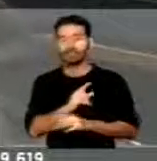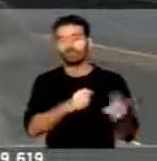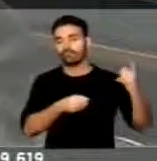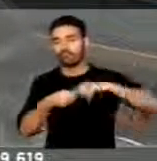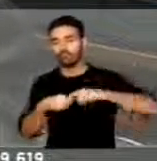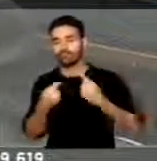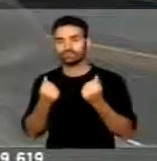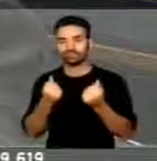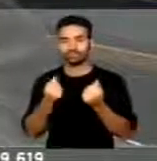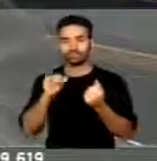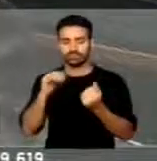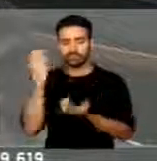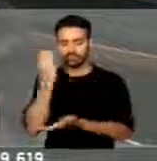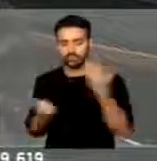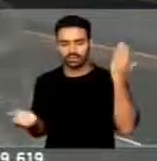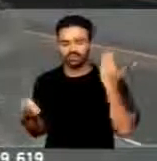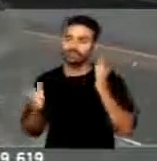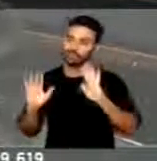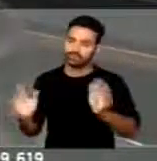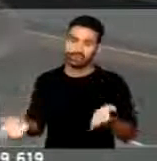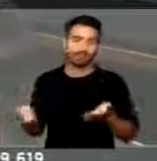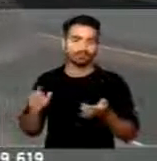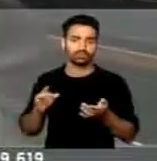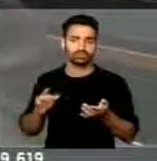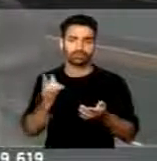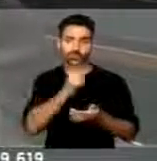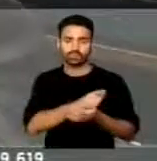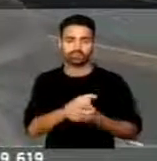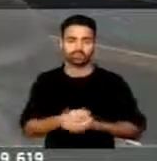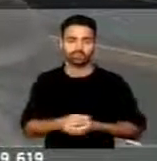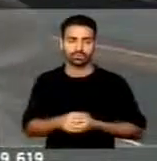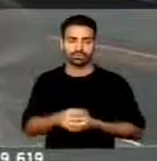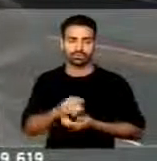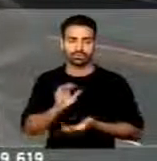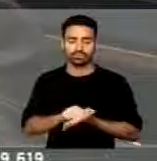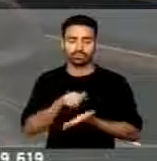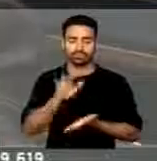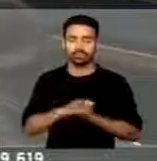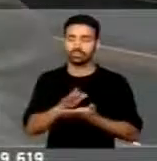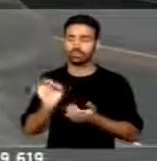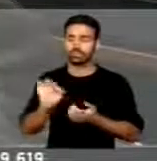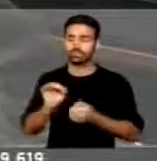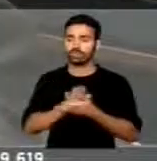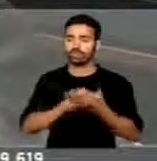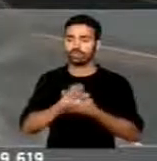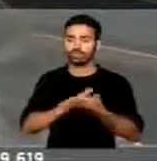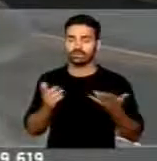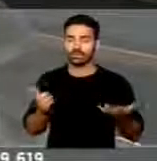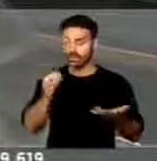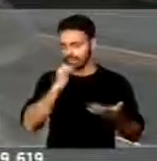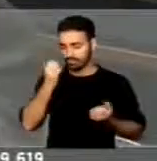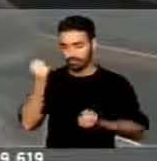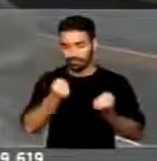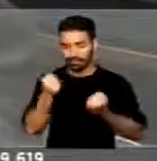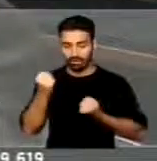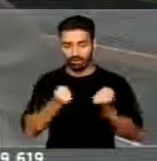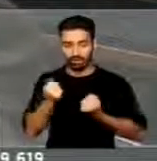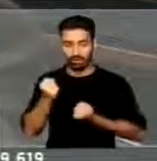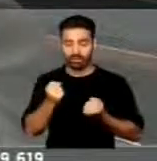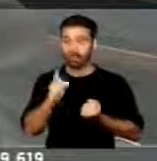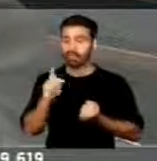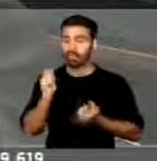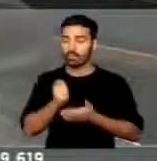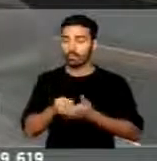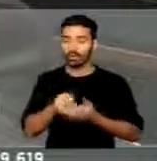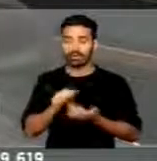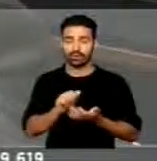juros e correção. Se perder, já está lá o dinheiro. Porque multa, ninguém só se paga no Brasil, multa de carro, de veículo. Se não pagar aquela